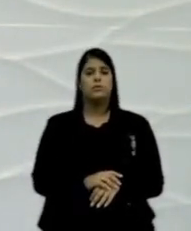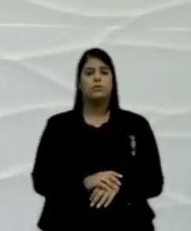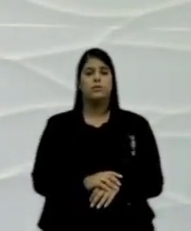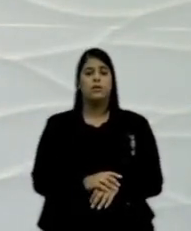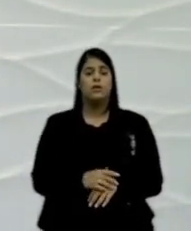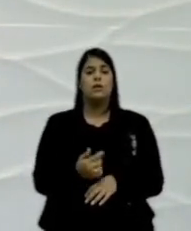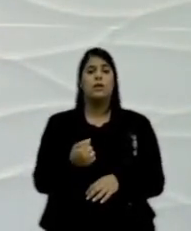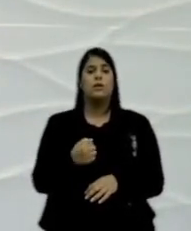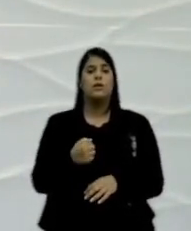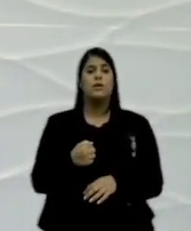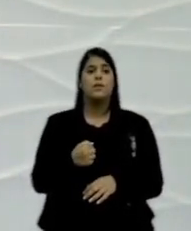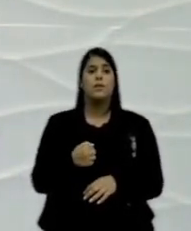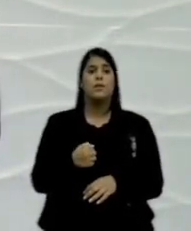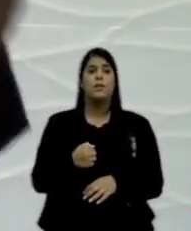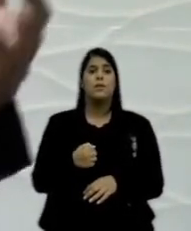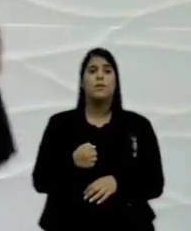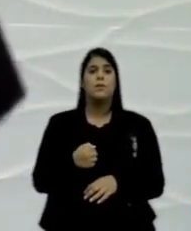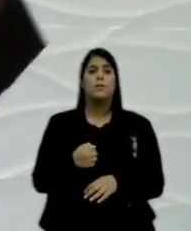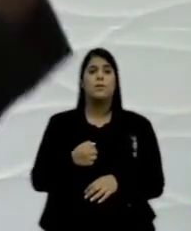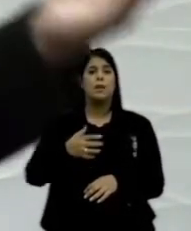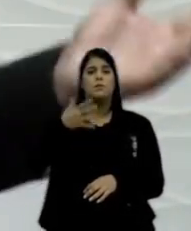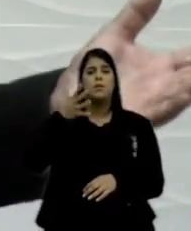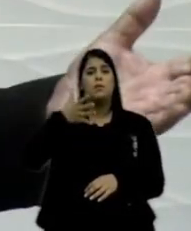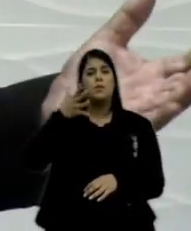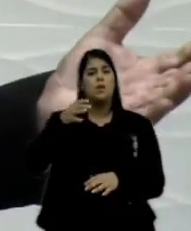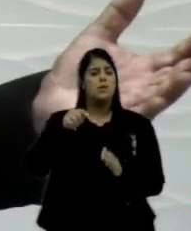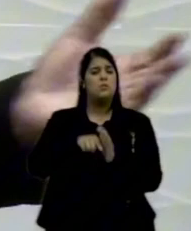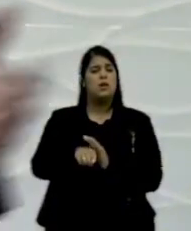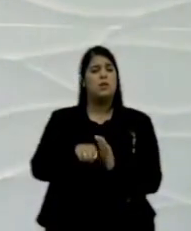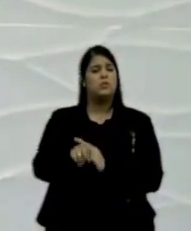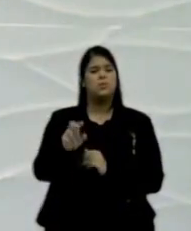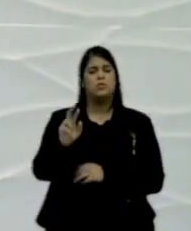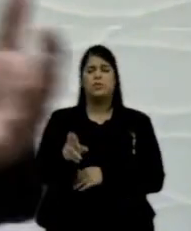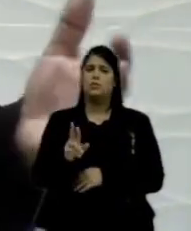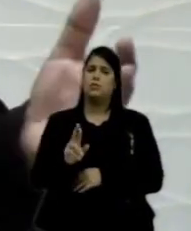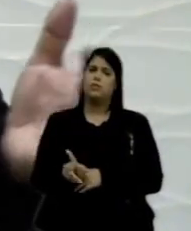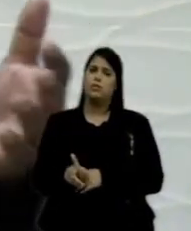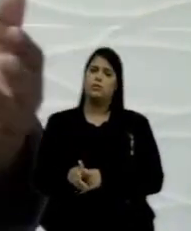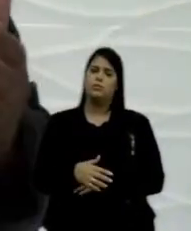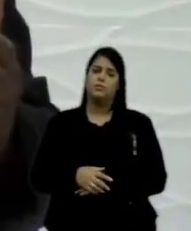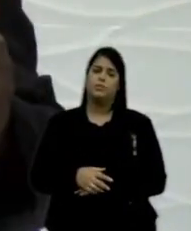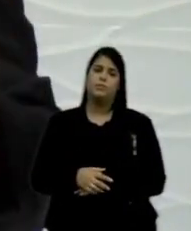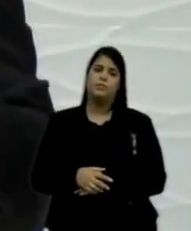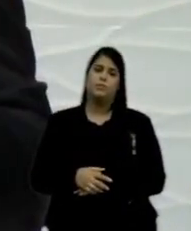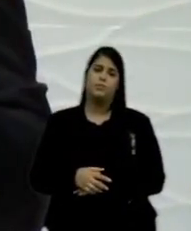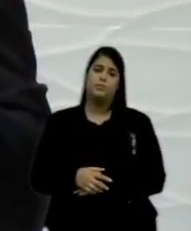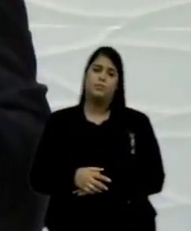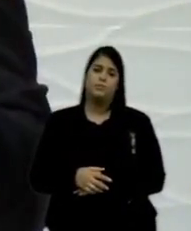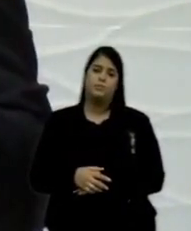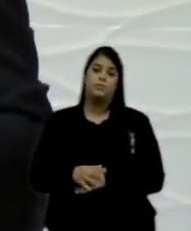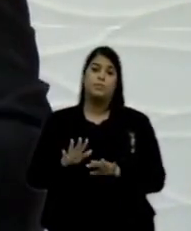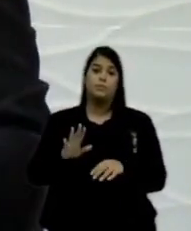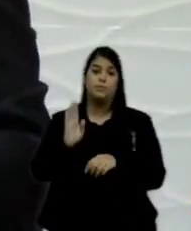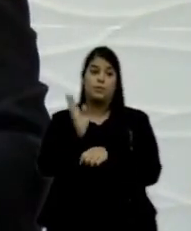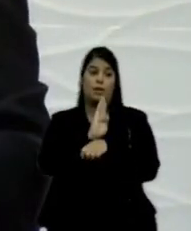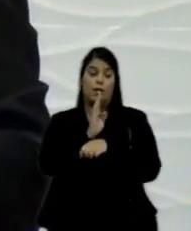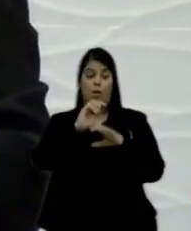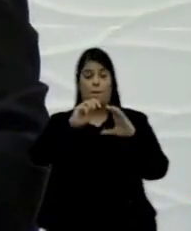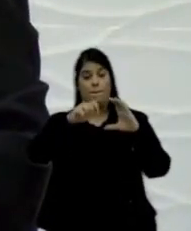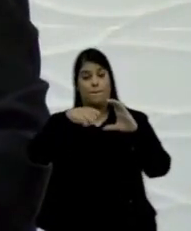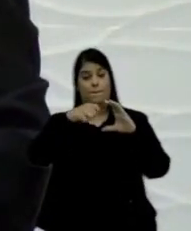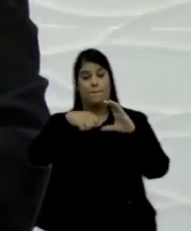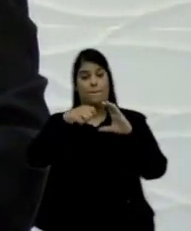estou fazendo aqui um tipo de um discurso, nem pergunta é tanto. Outra coisa, as câmaras de